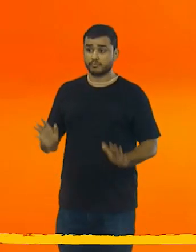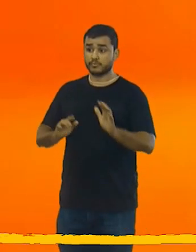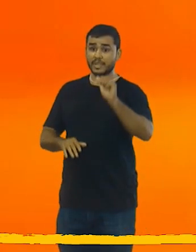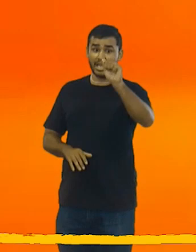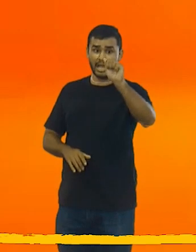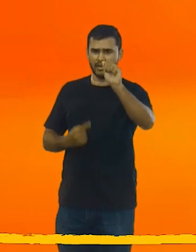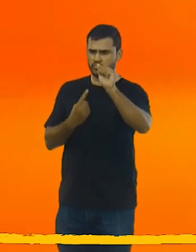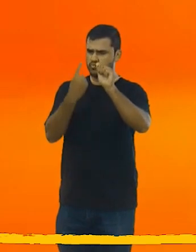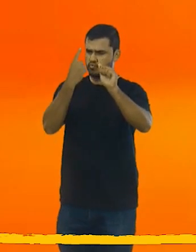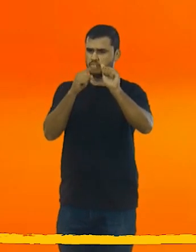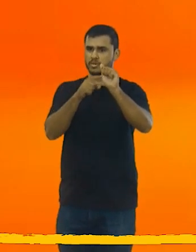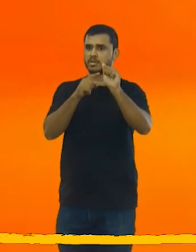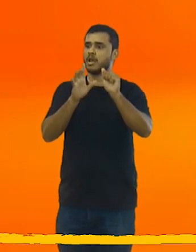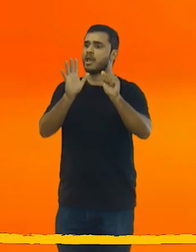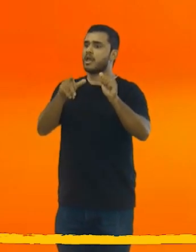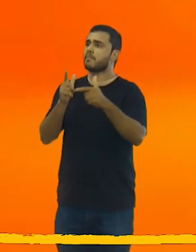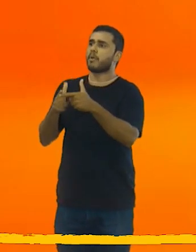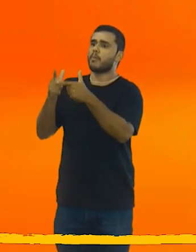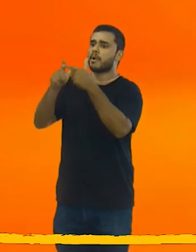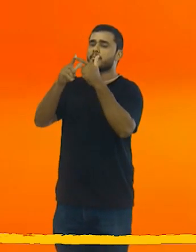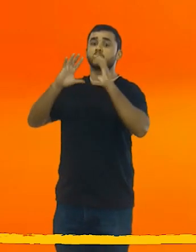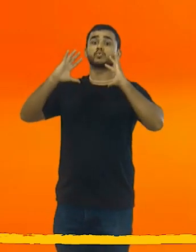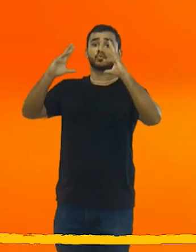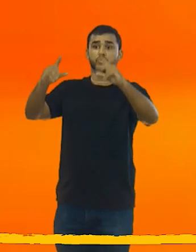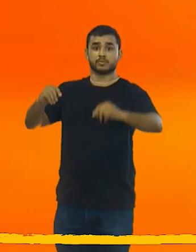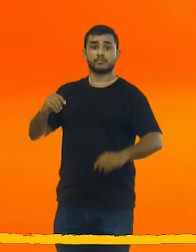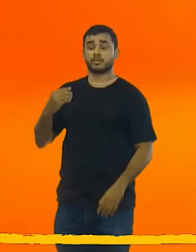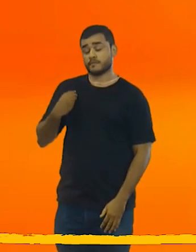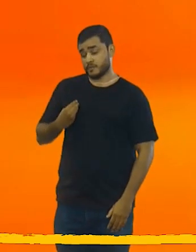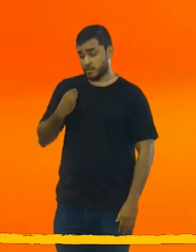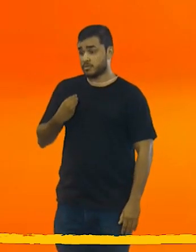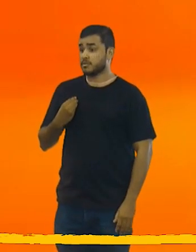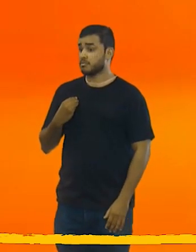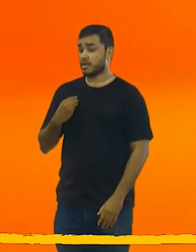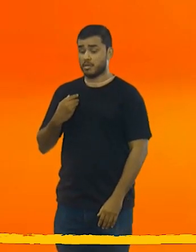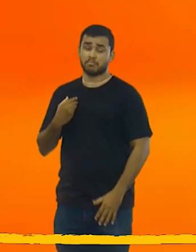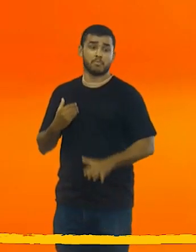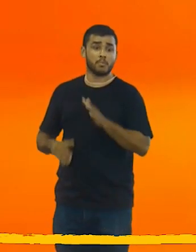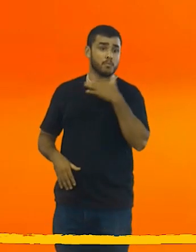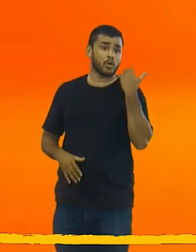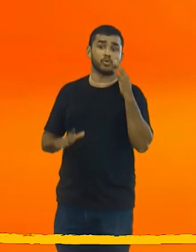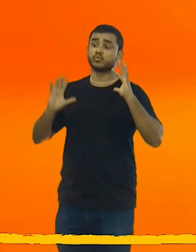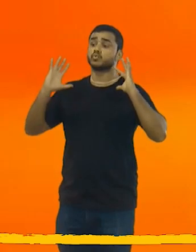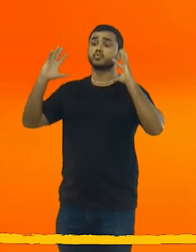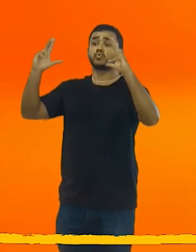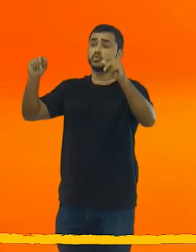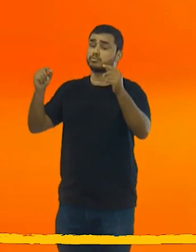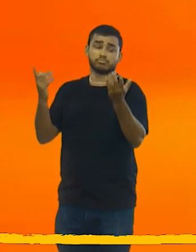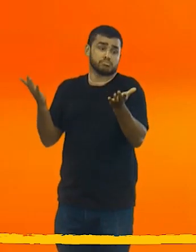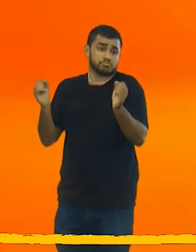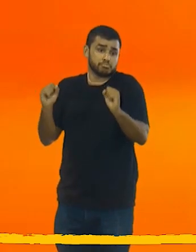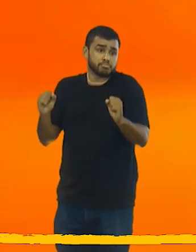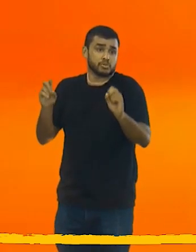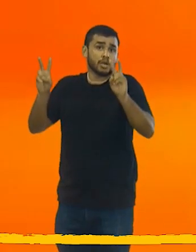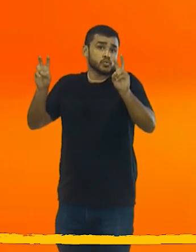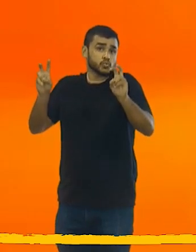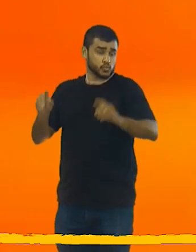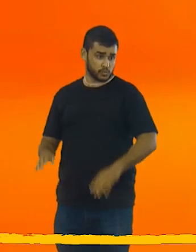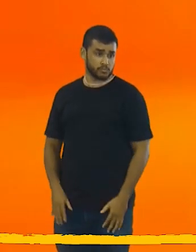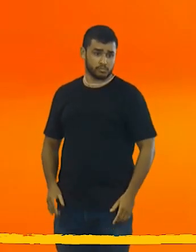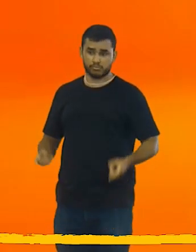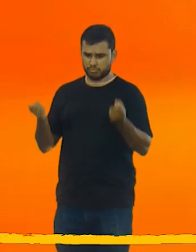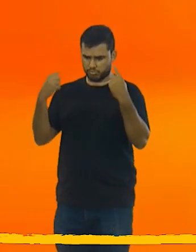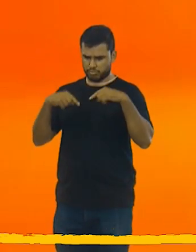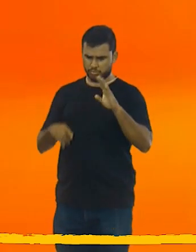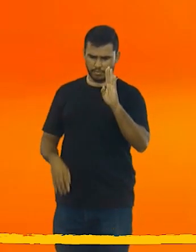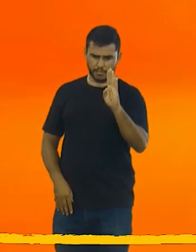cidade, que é universal e que está em todo mundo, a vida e a morte. Letra B, Severino